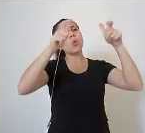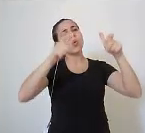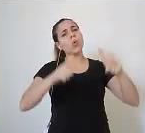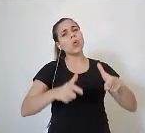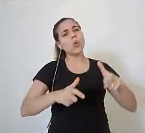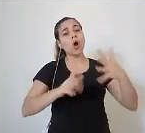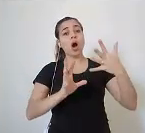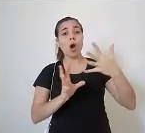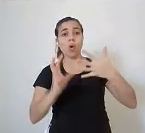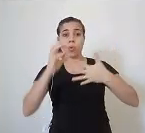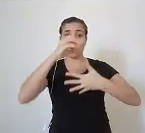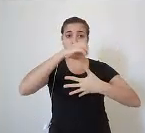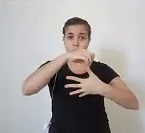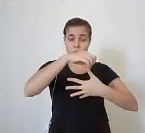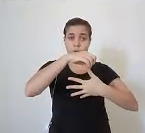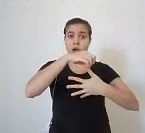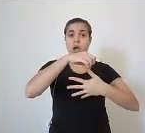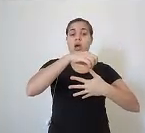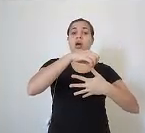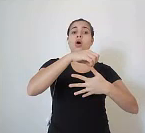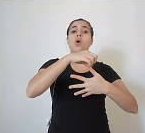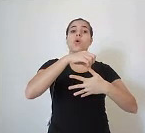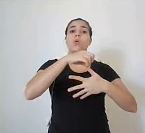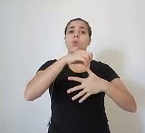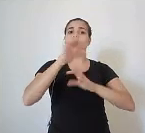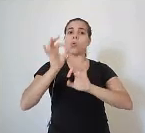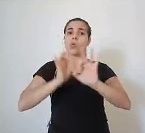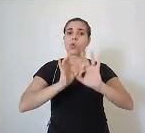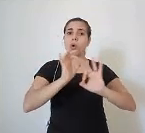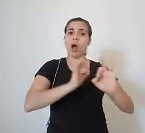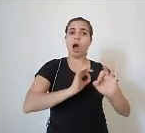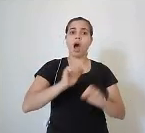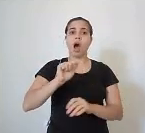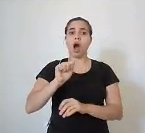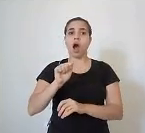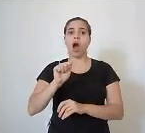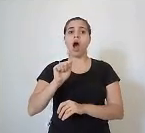em todos os níveis tróficos dos heterotróficos, ou seja,